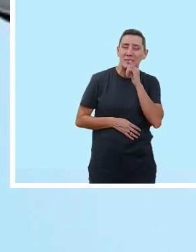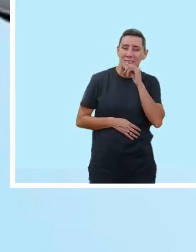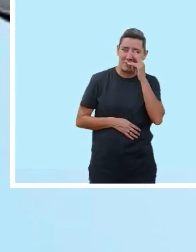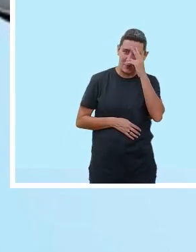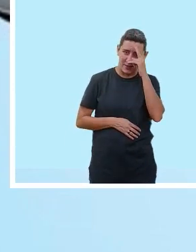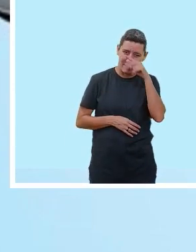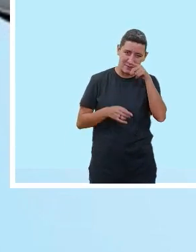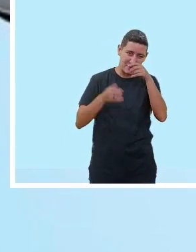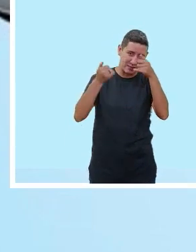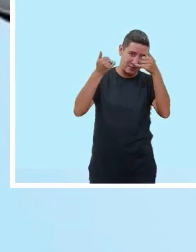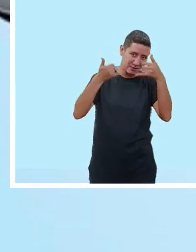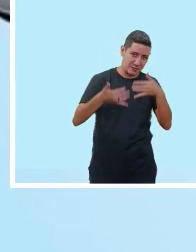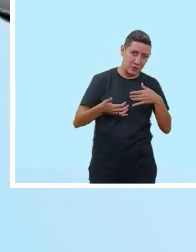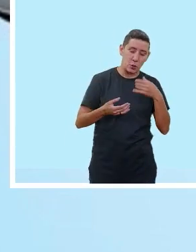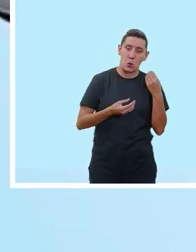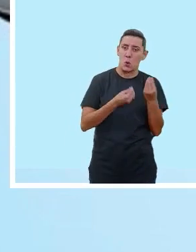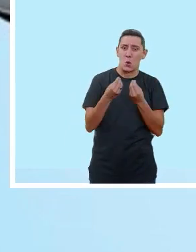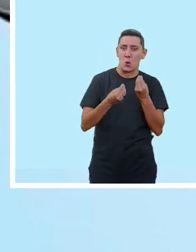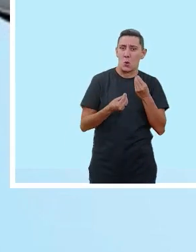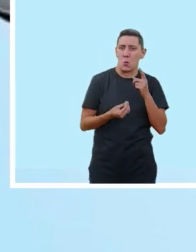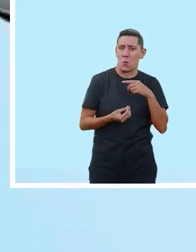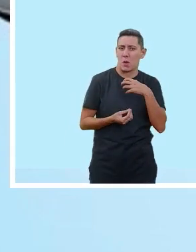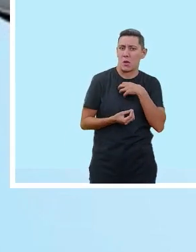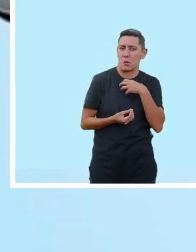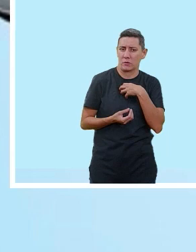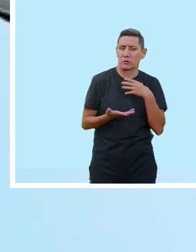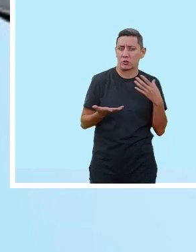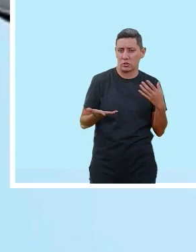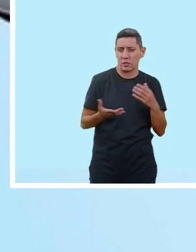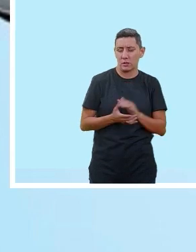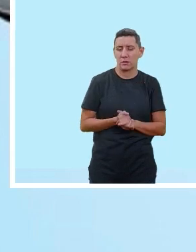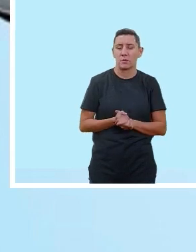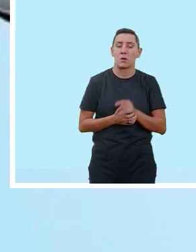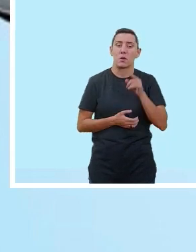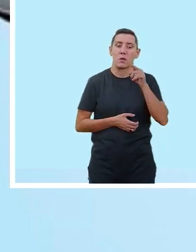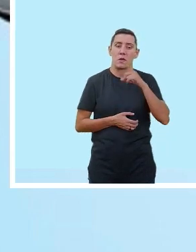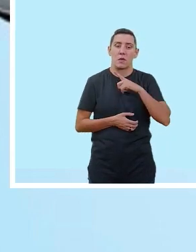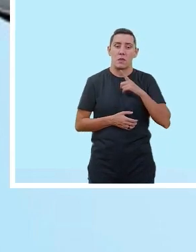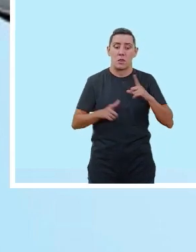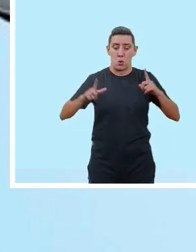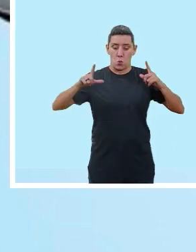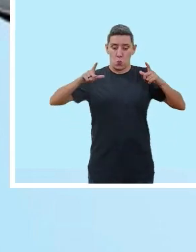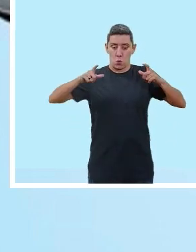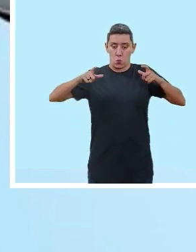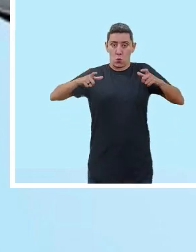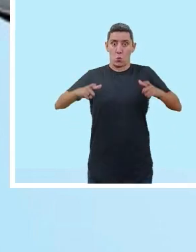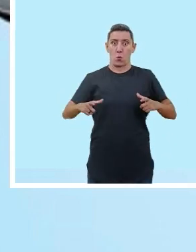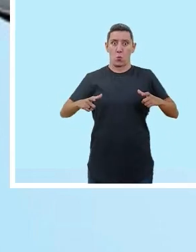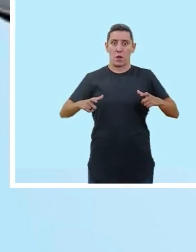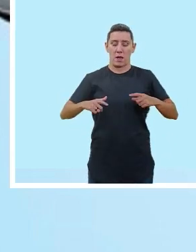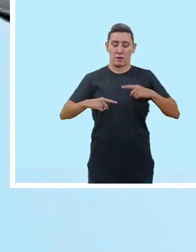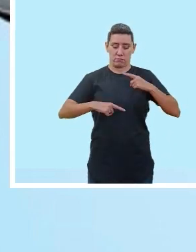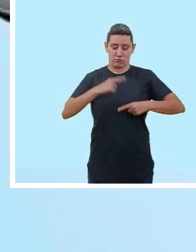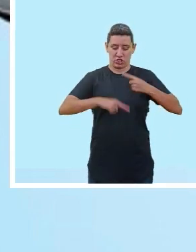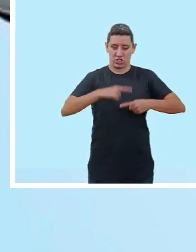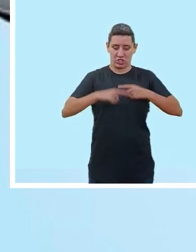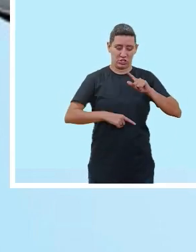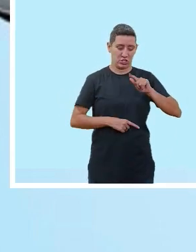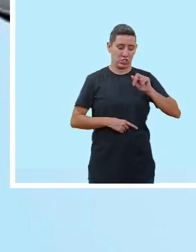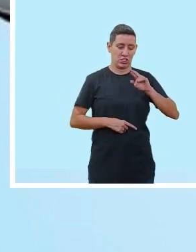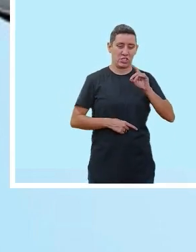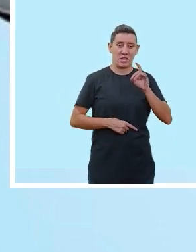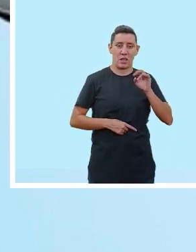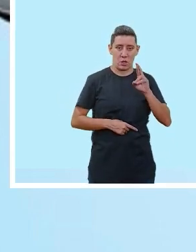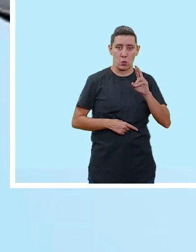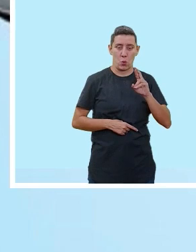estação de navegação de Zhuhai. Aqui a gente tem um modo de geração híbrido, né? Então,